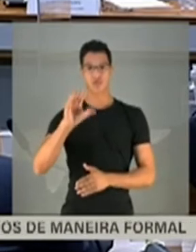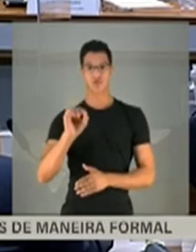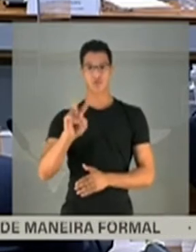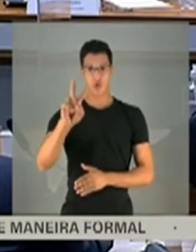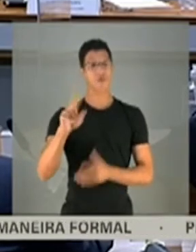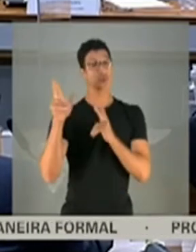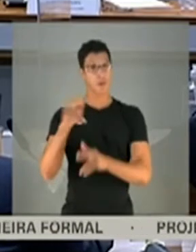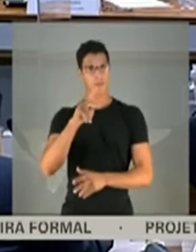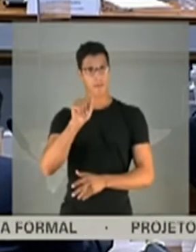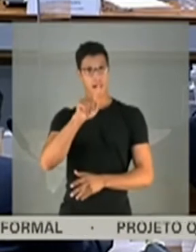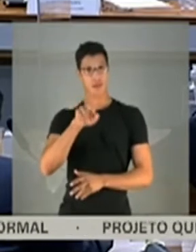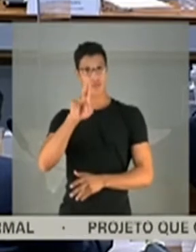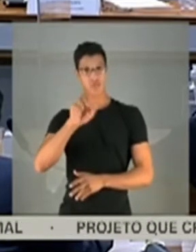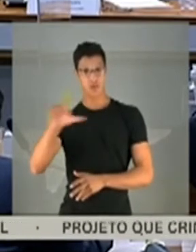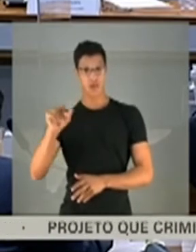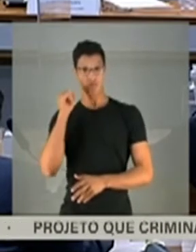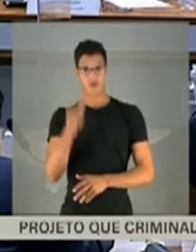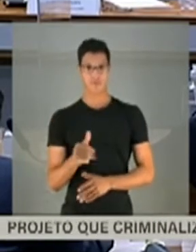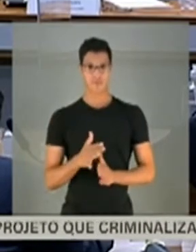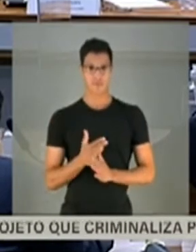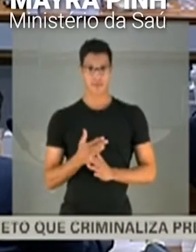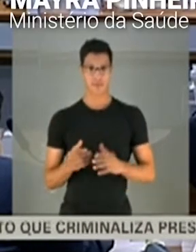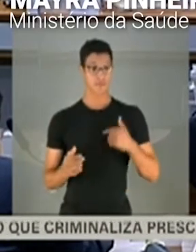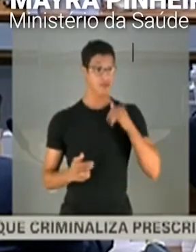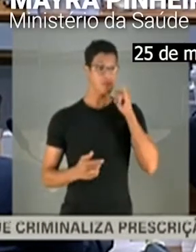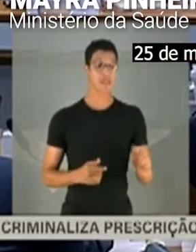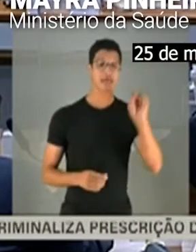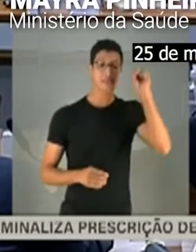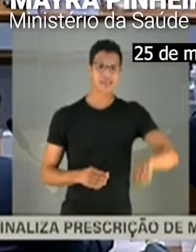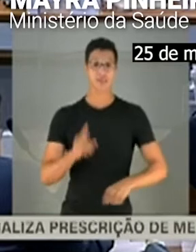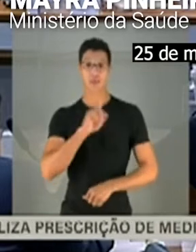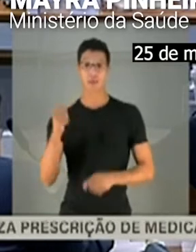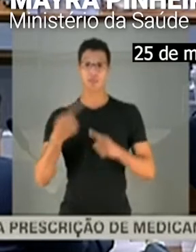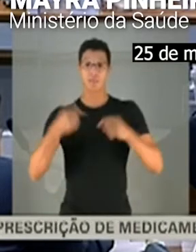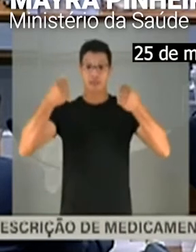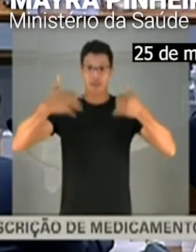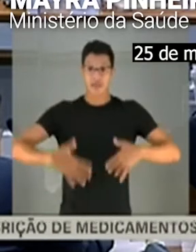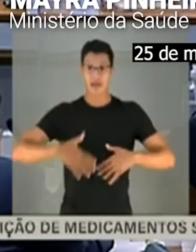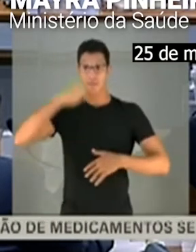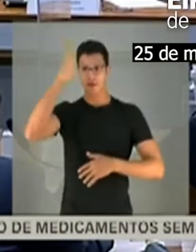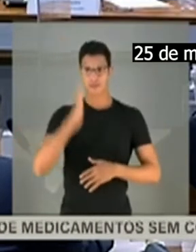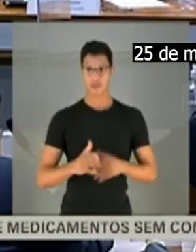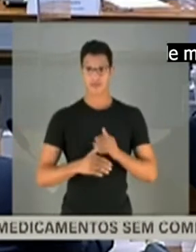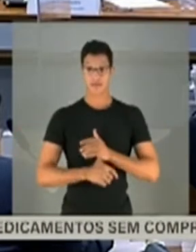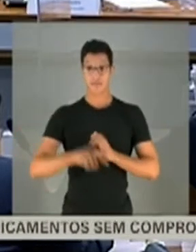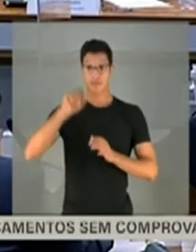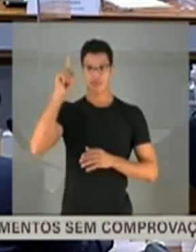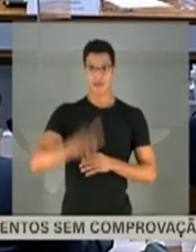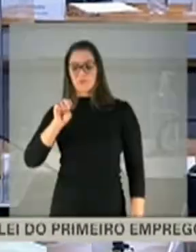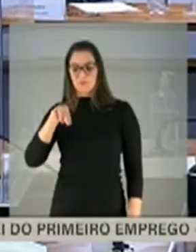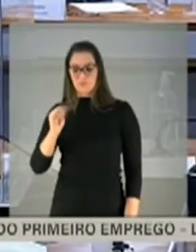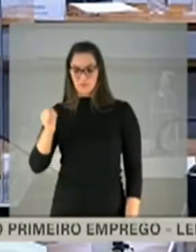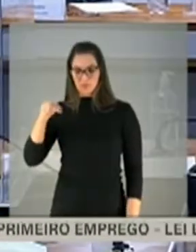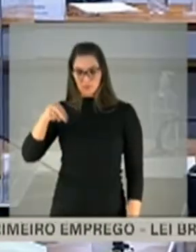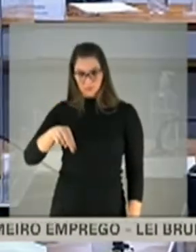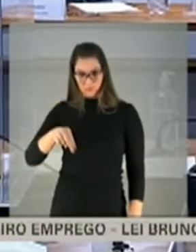Tá. Eu sim confirmo... Ou não? Não. Eu não posso falar sim ou não, senador, porque eu preciso explicar para o Brasil o que é o Tratikov.